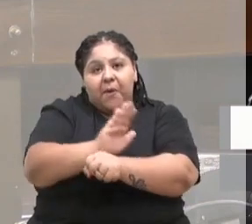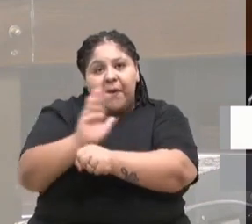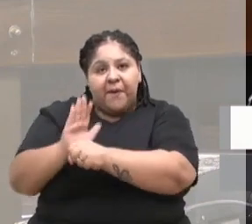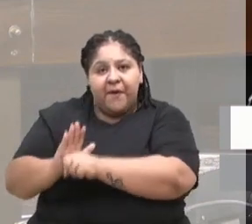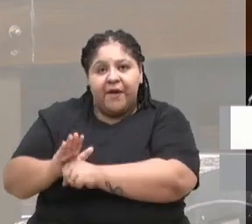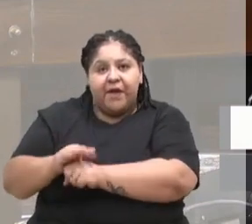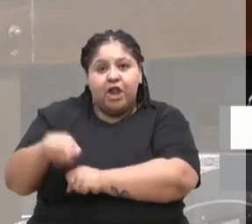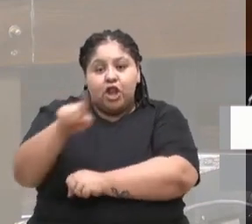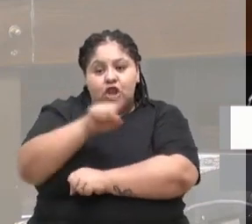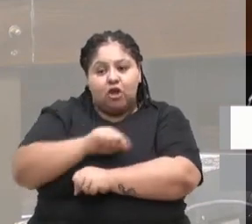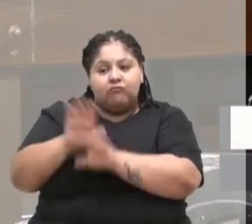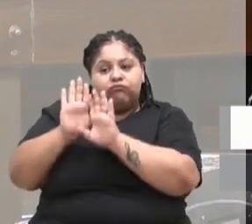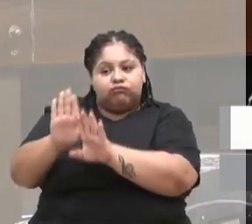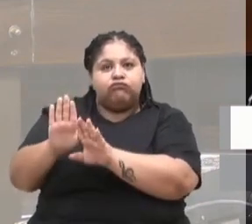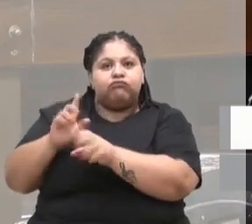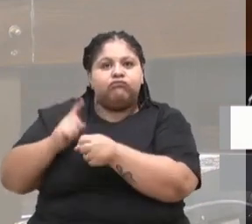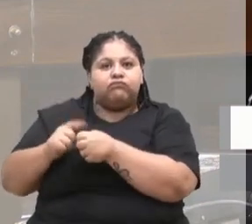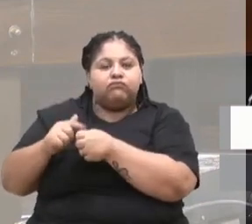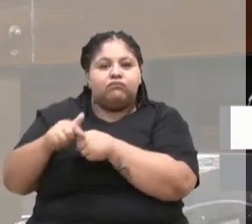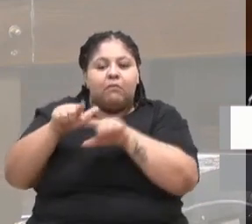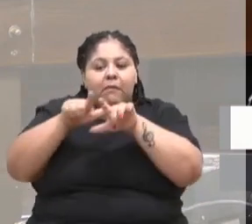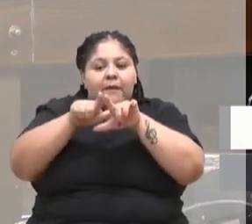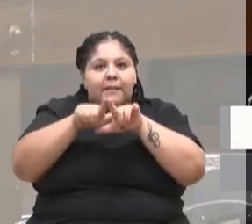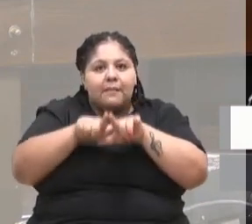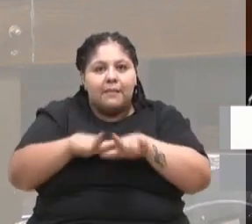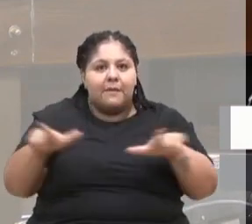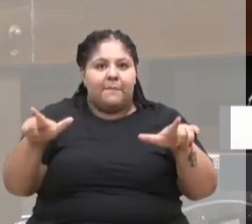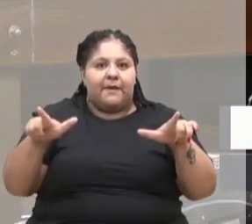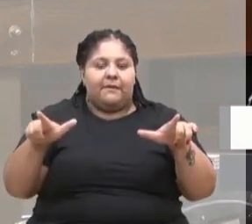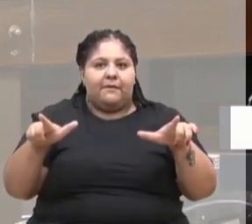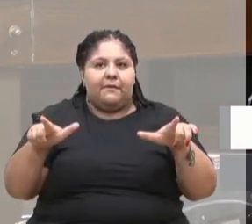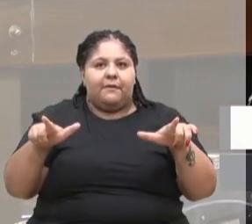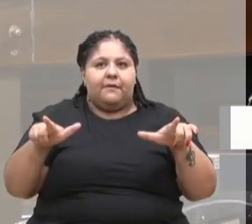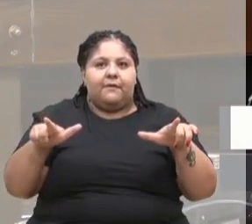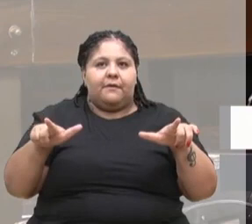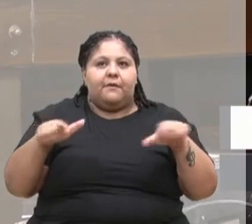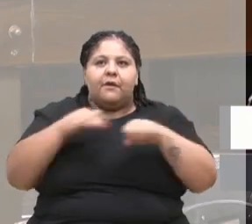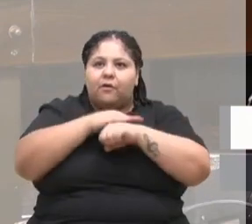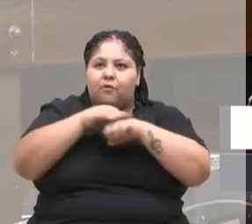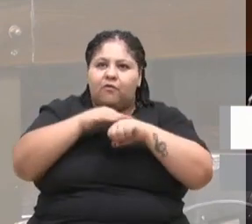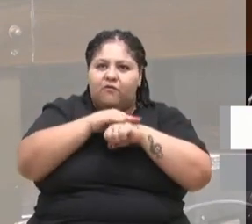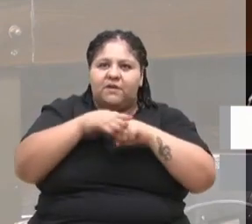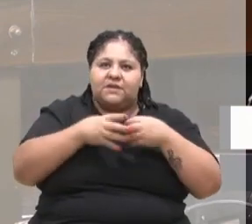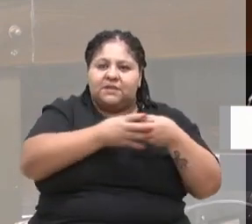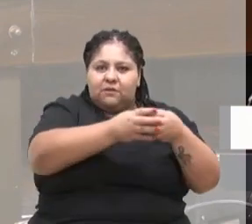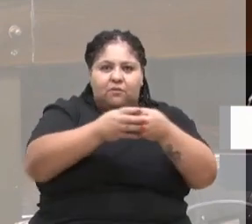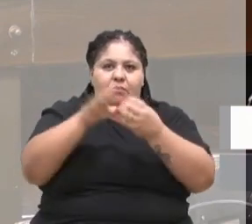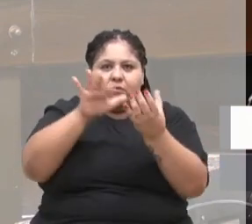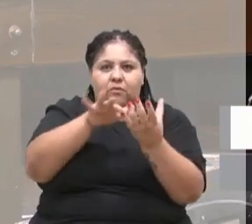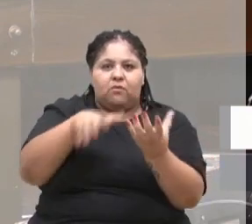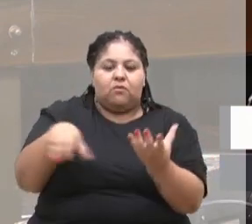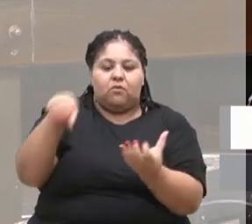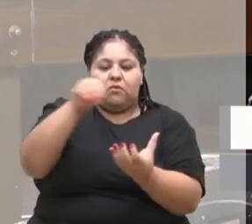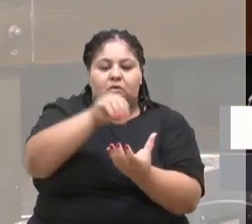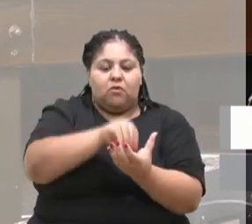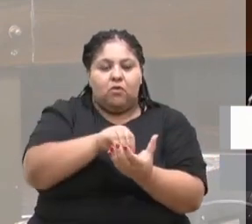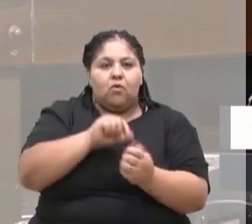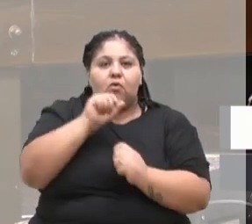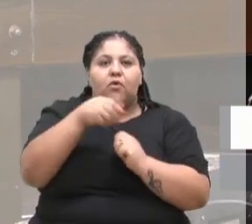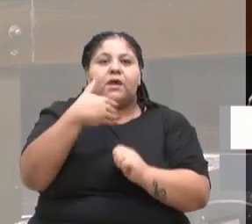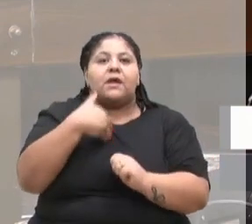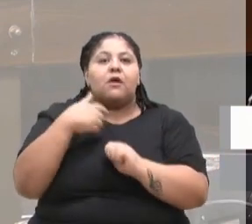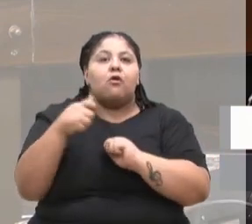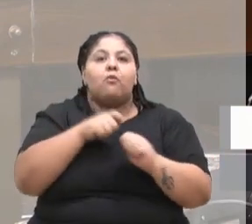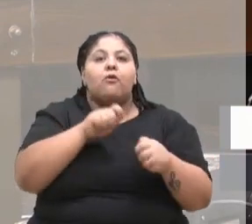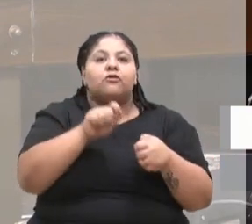nossa cidade limpa, né? Até já conversei com o pessoal da Codeca, já me ofereci o que eu posso ajudar aí